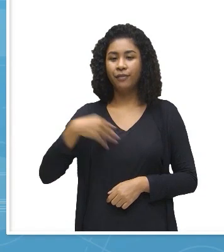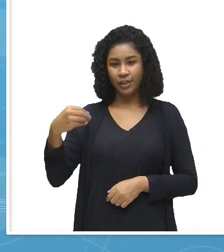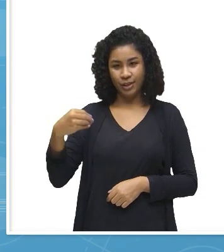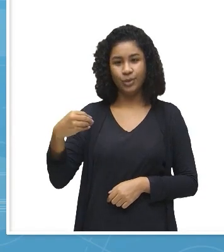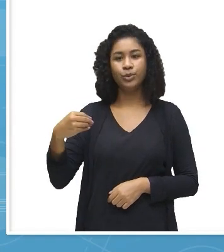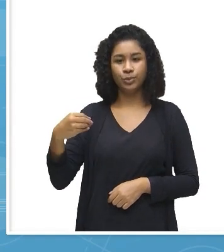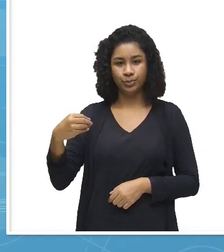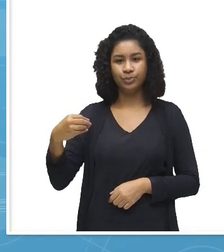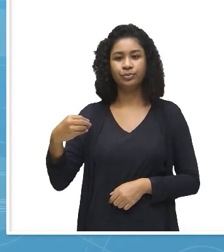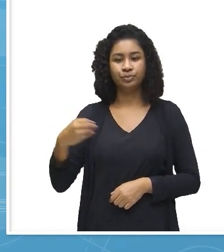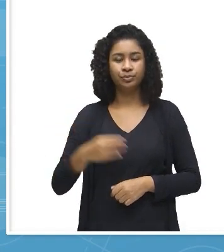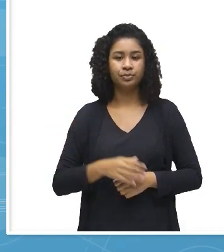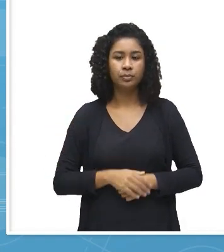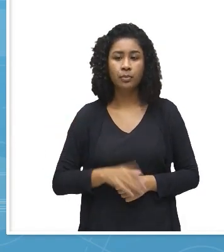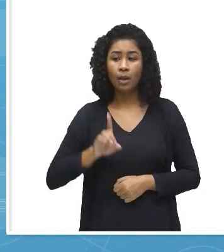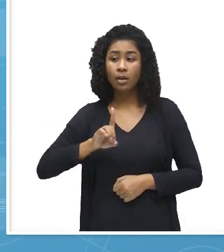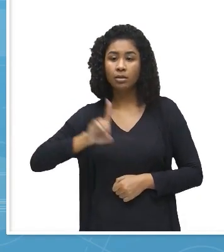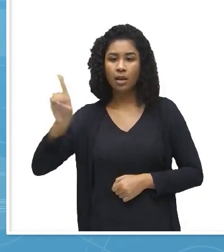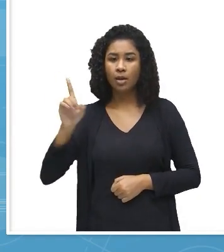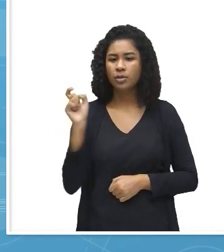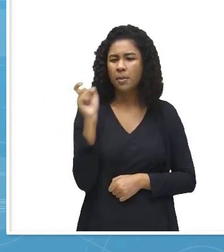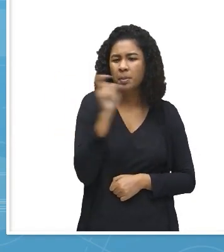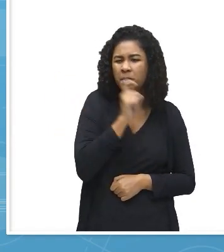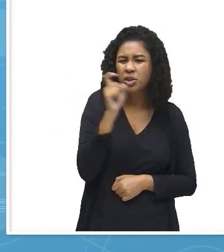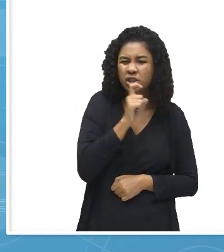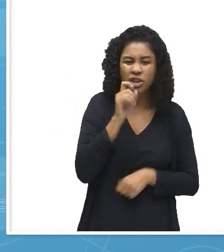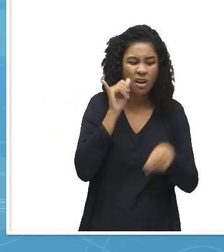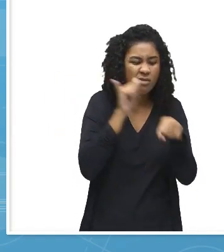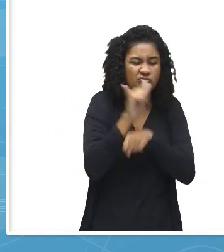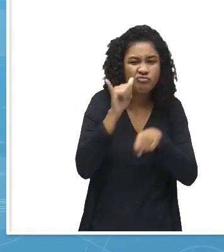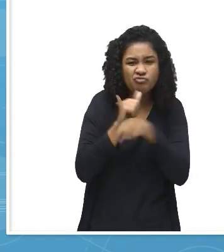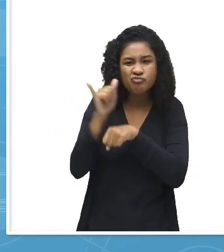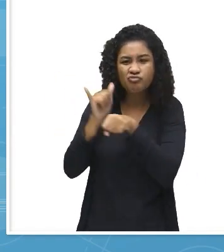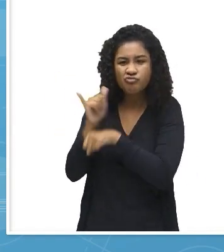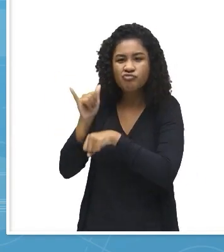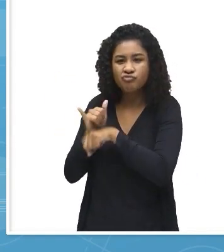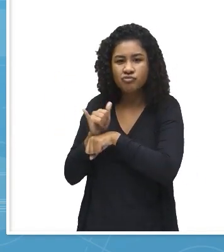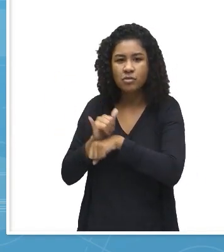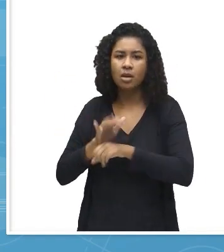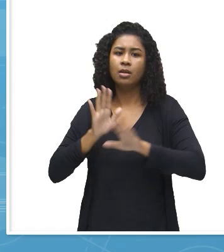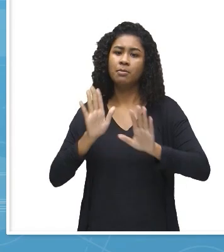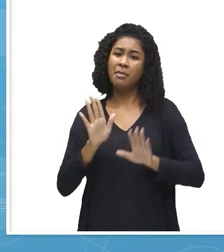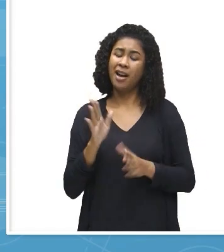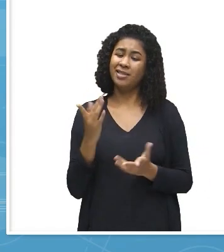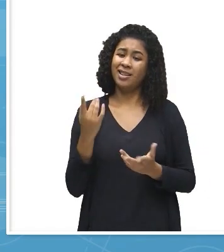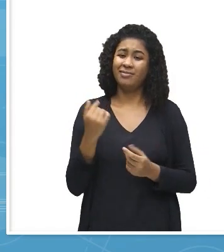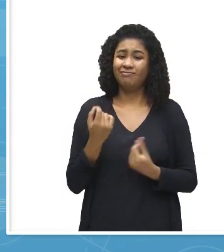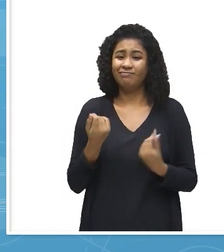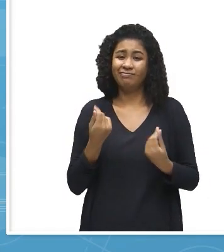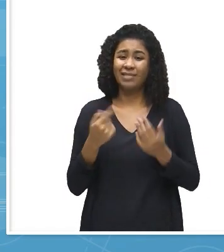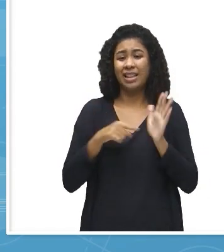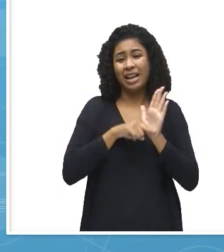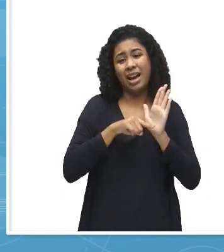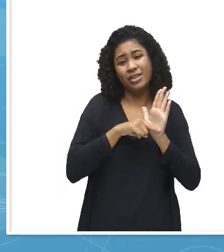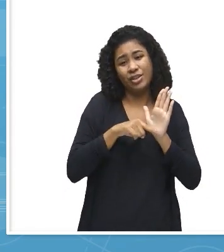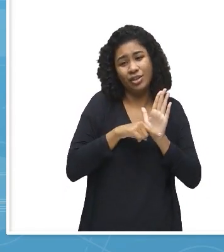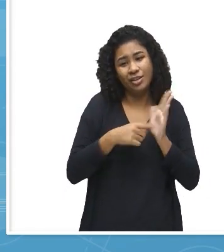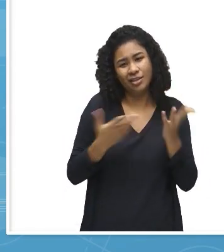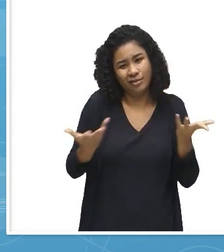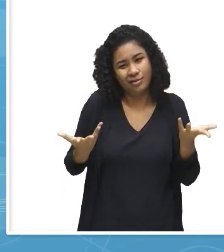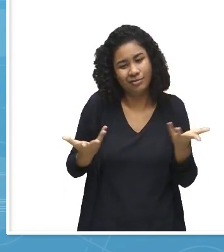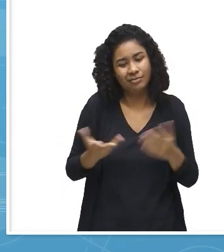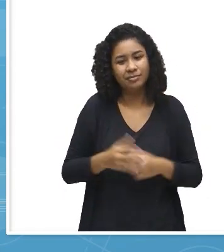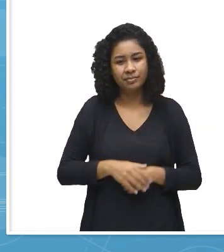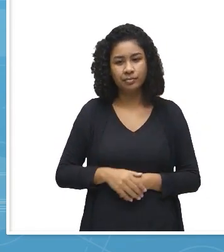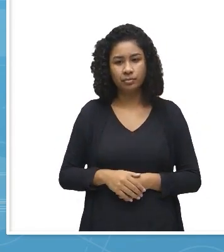mentira. Então Loki aí é visto ali como um deus, mas numa figura mais negativa, né? A gente pode assim dizer. Então era o